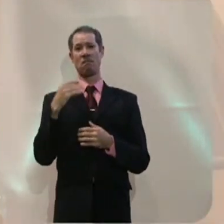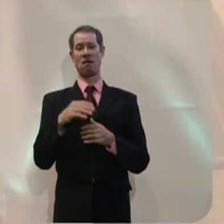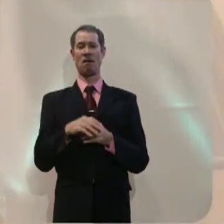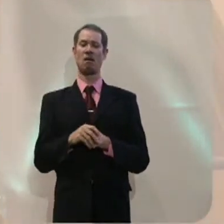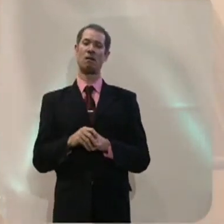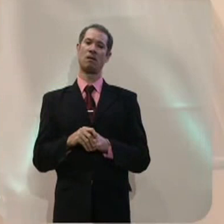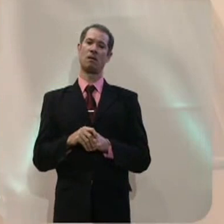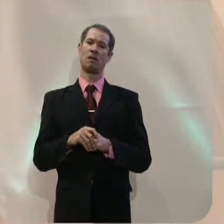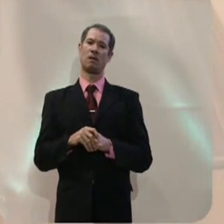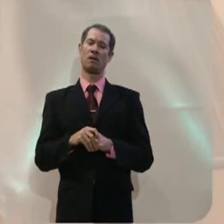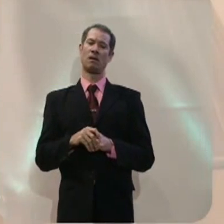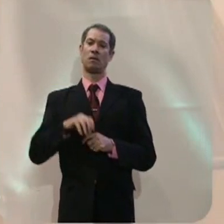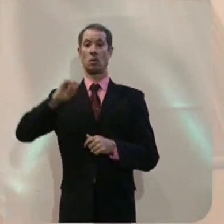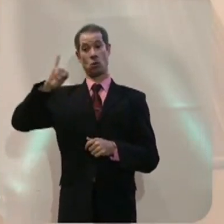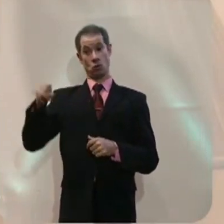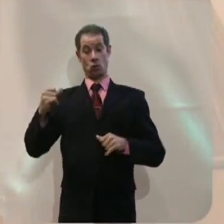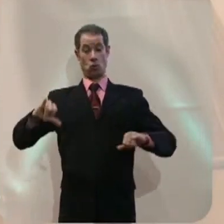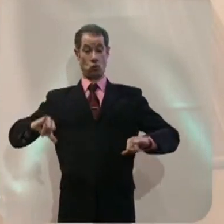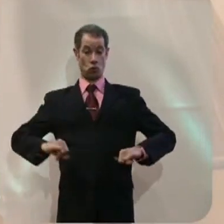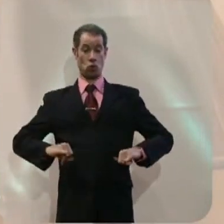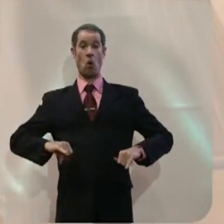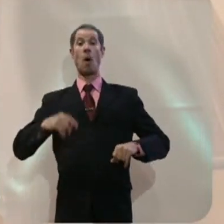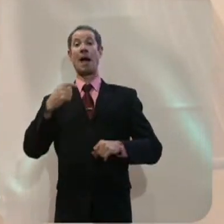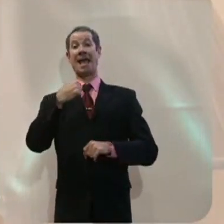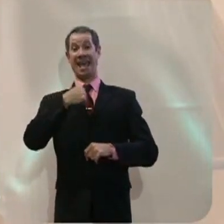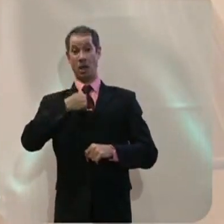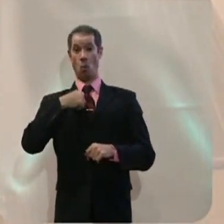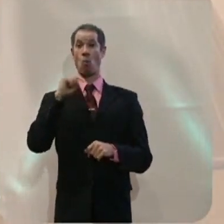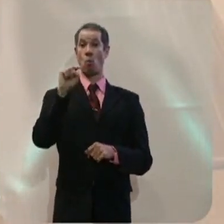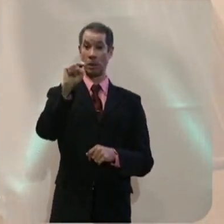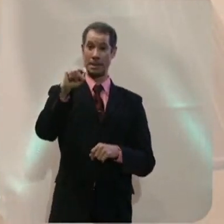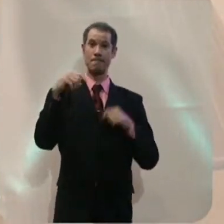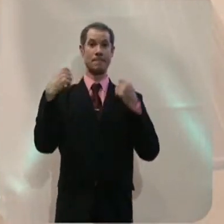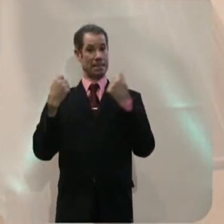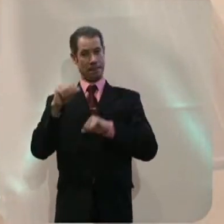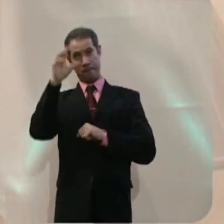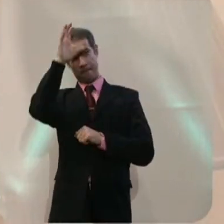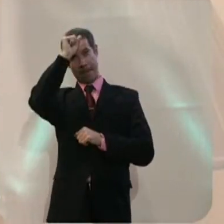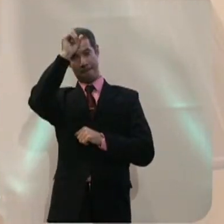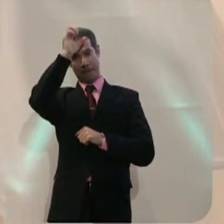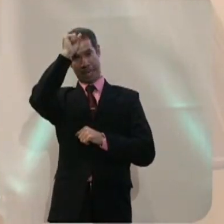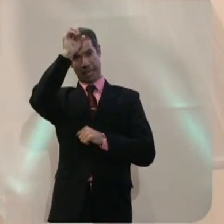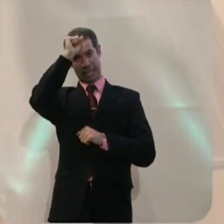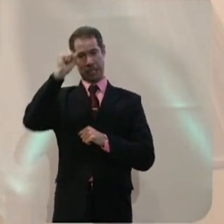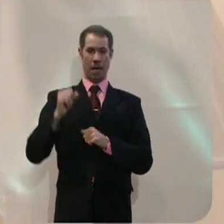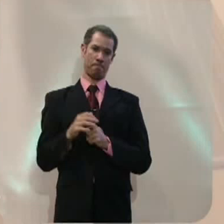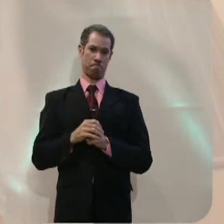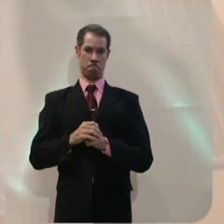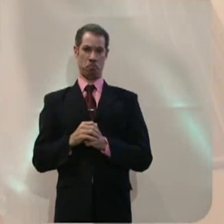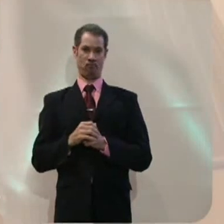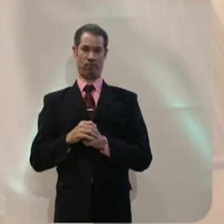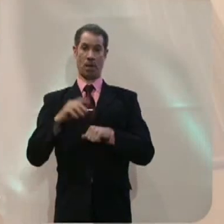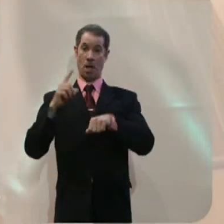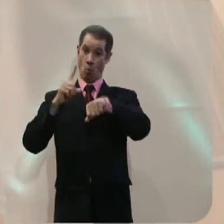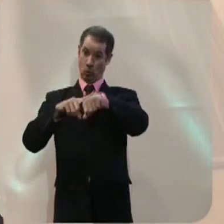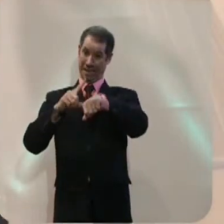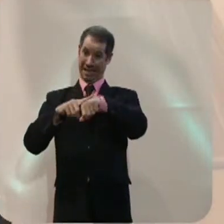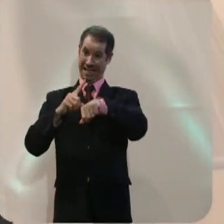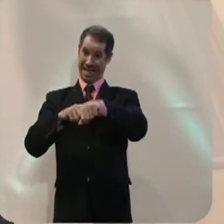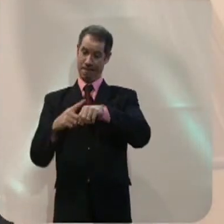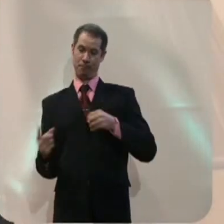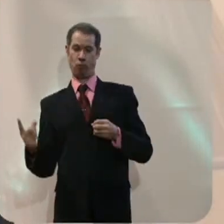O que tanto Jó quanto eu e você precisamos aprender é que o tempo